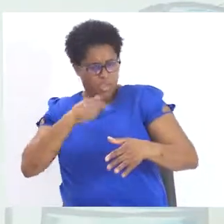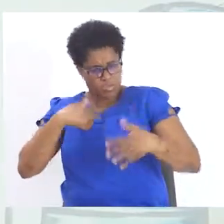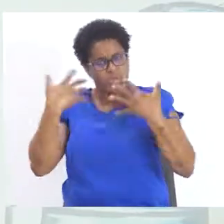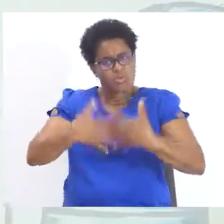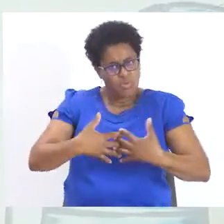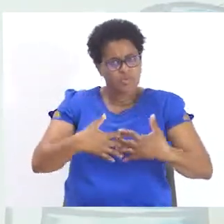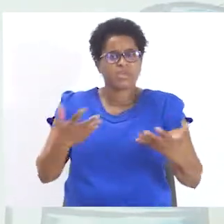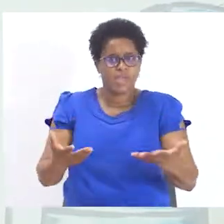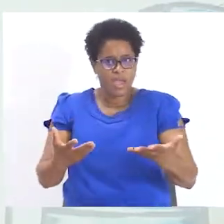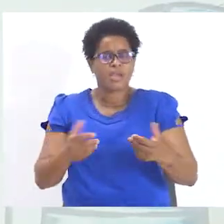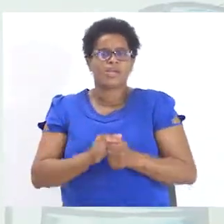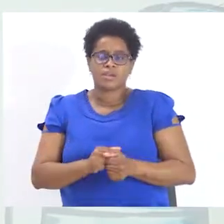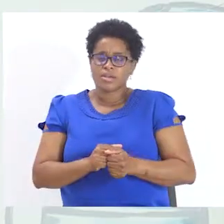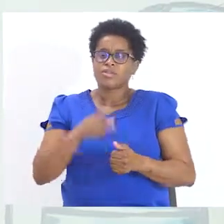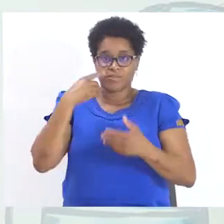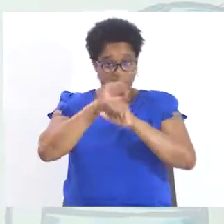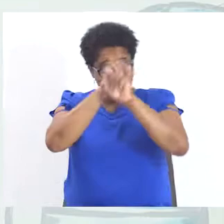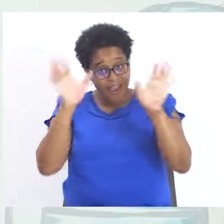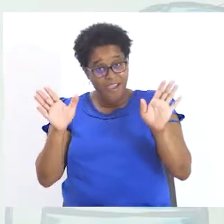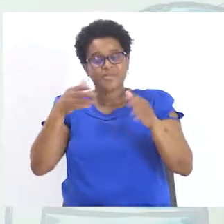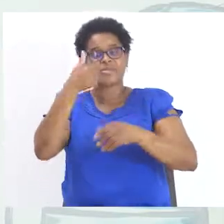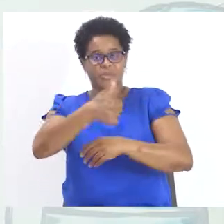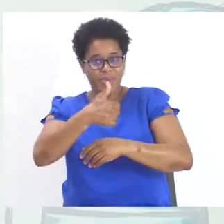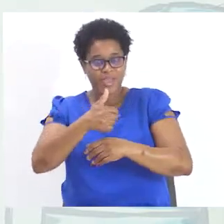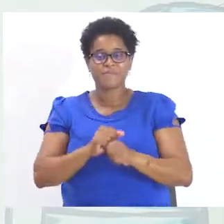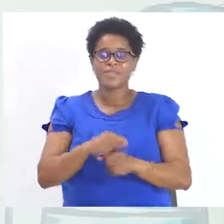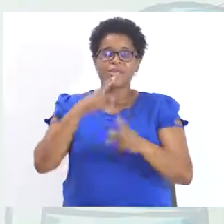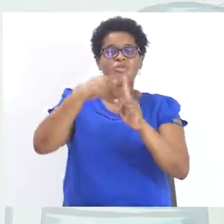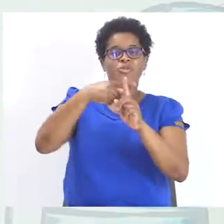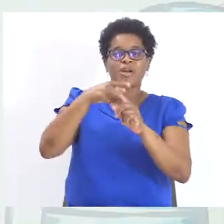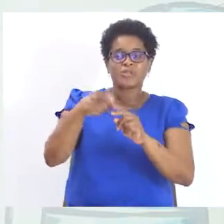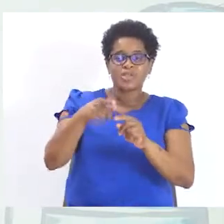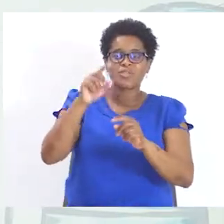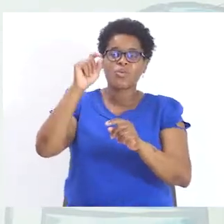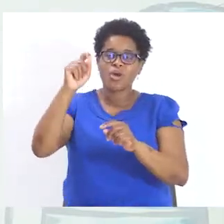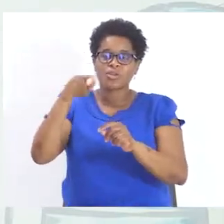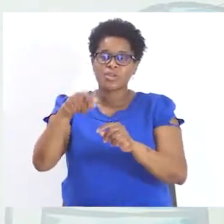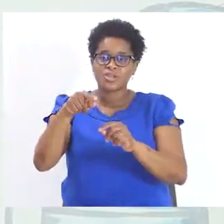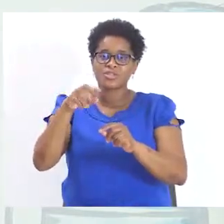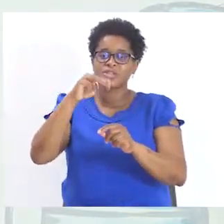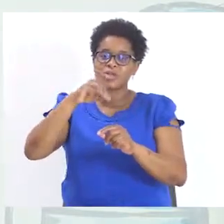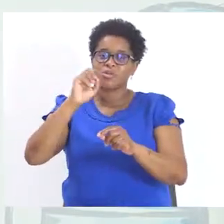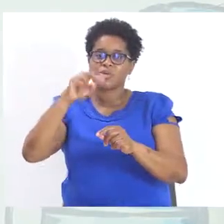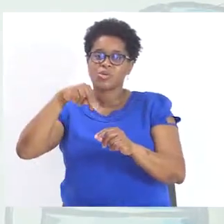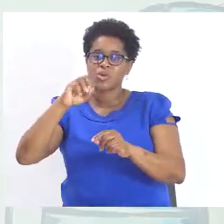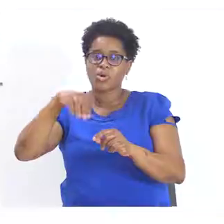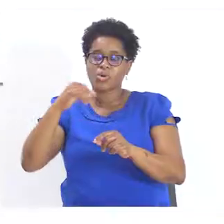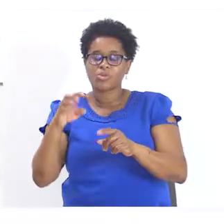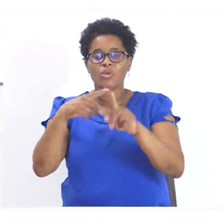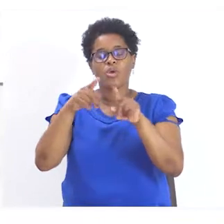Então ficou claro? Muito bem. Então somando isso, grau desse monômio é igual a 9. Muito